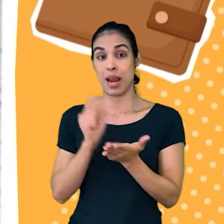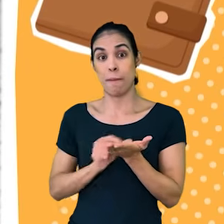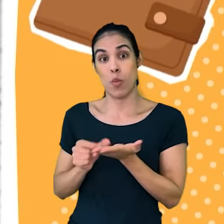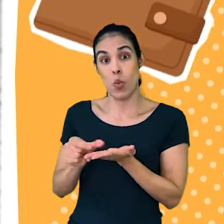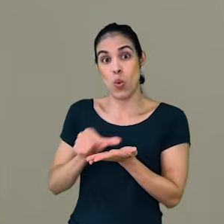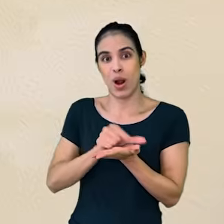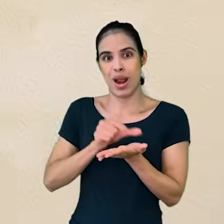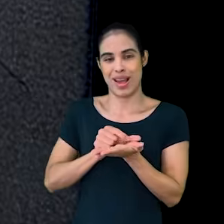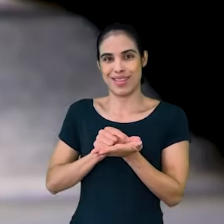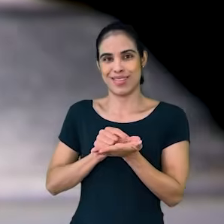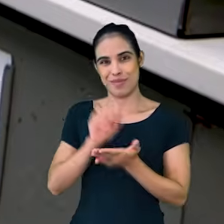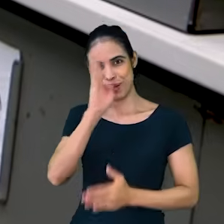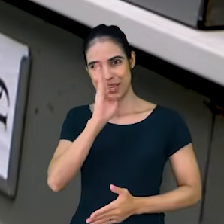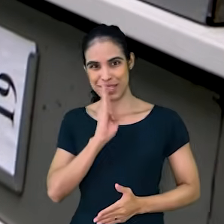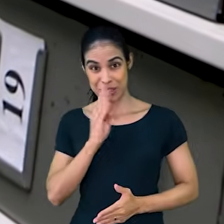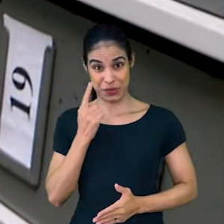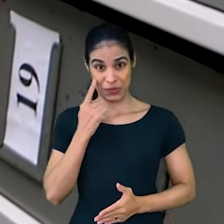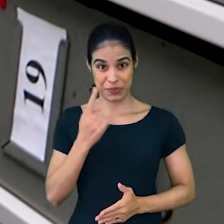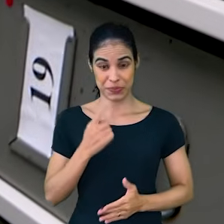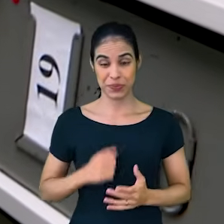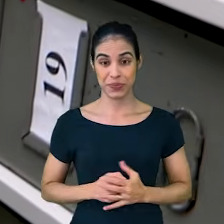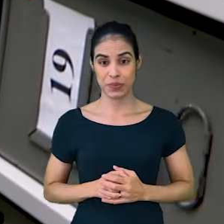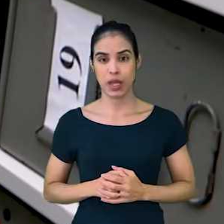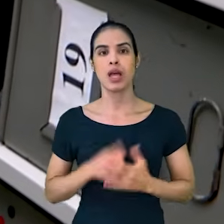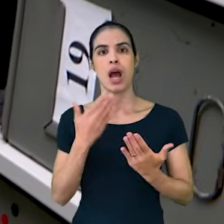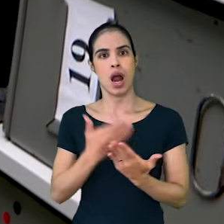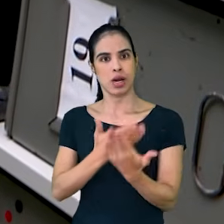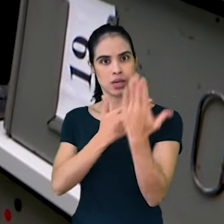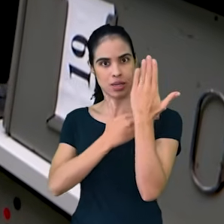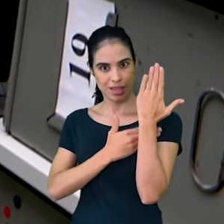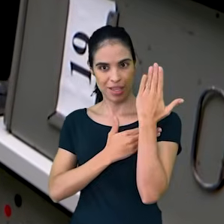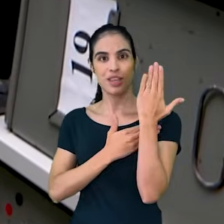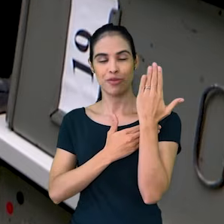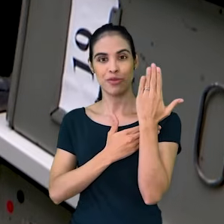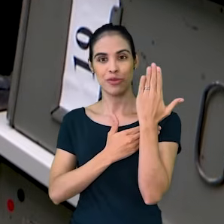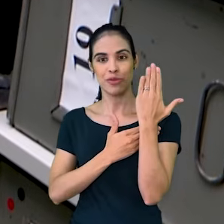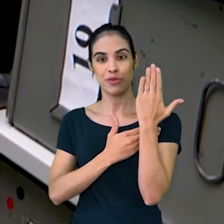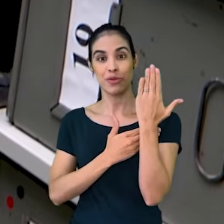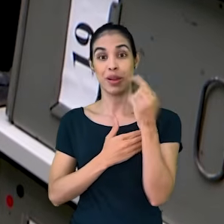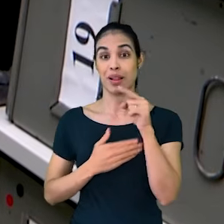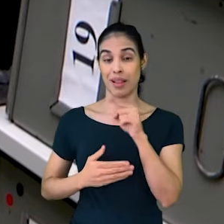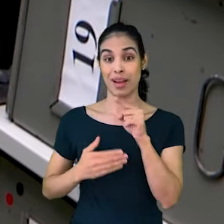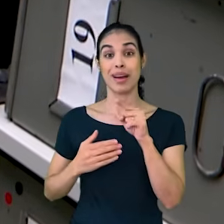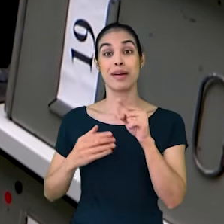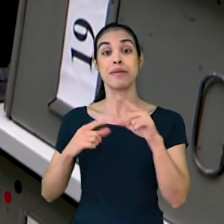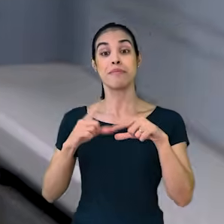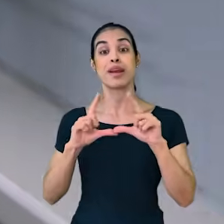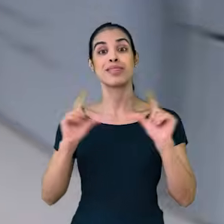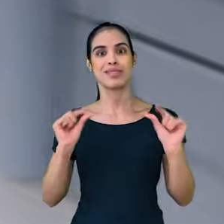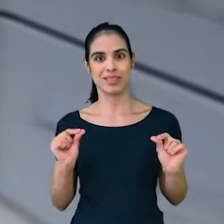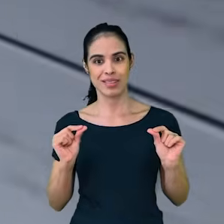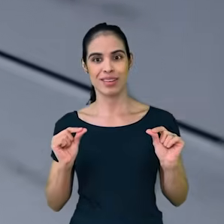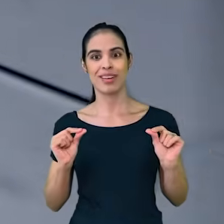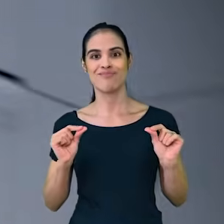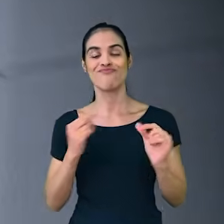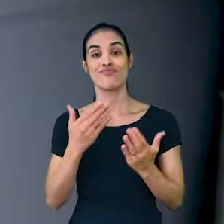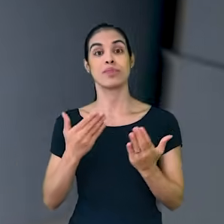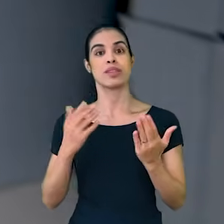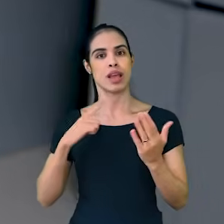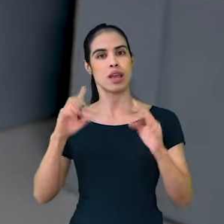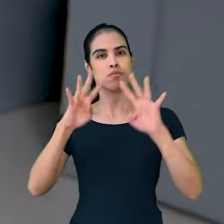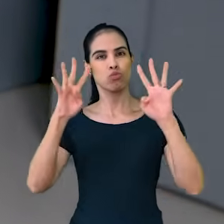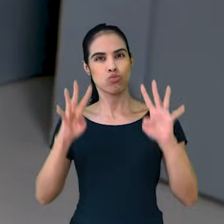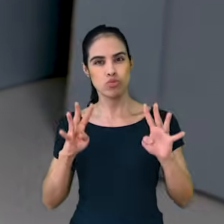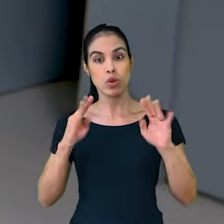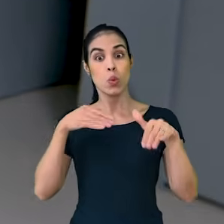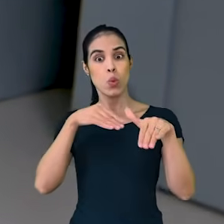oficial do Brasil. Nossa equipe foi ao arquivo da Câmara dos Deputados, em Brasília, acervo que preserva